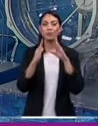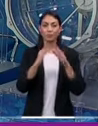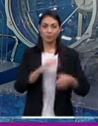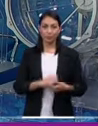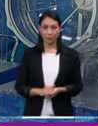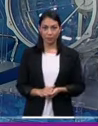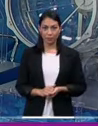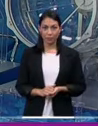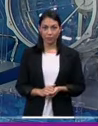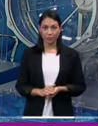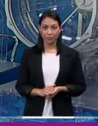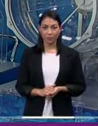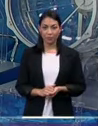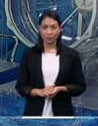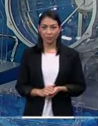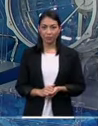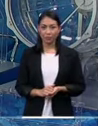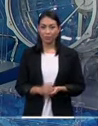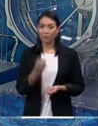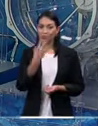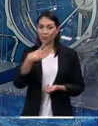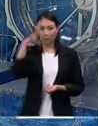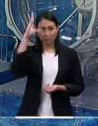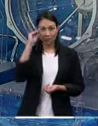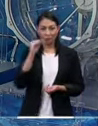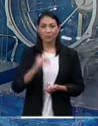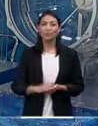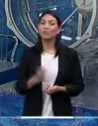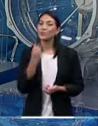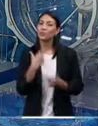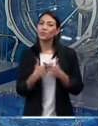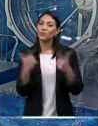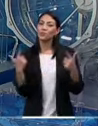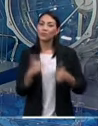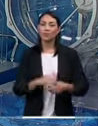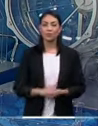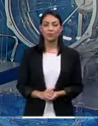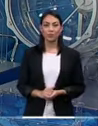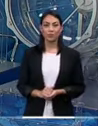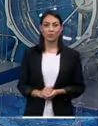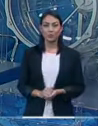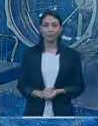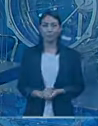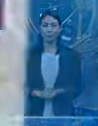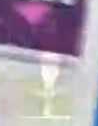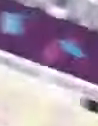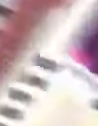pelo Facebook. Eu vou ficando por aqui. Uma boa noite e boa sorte!